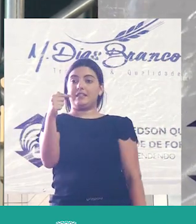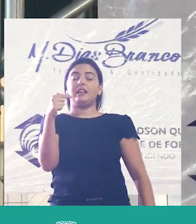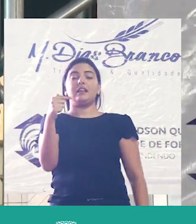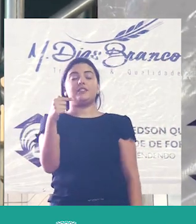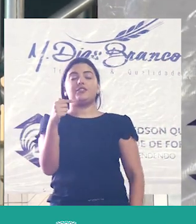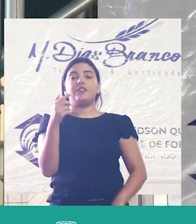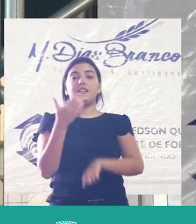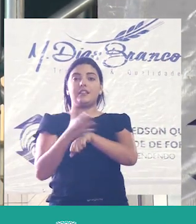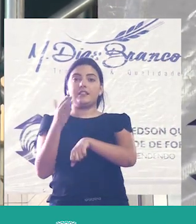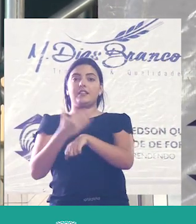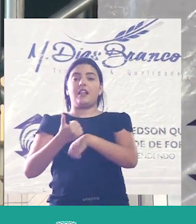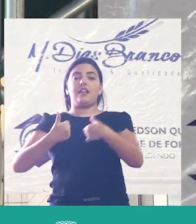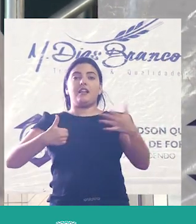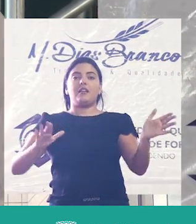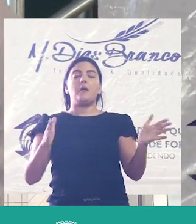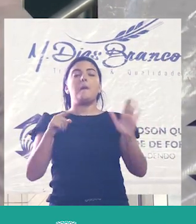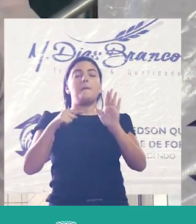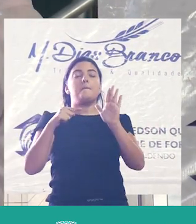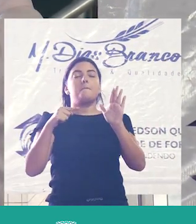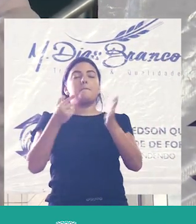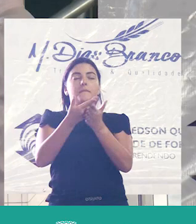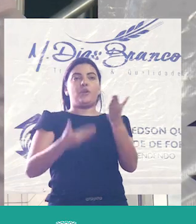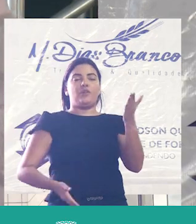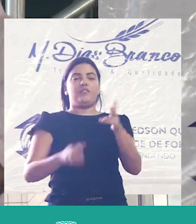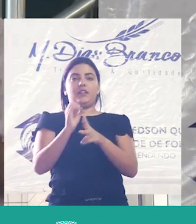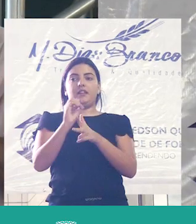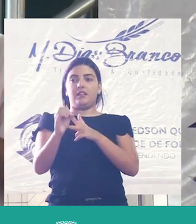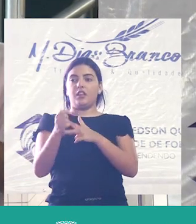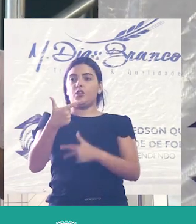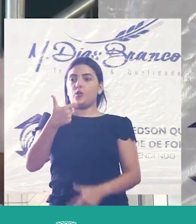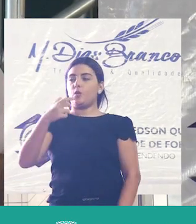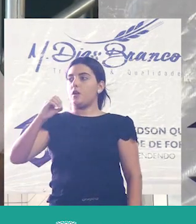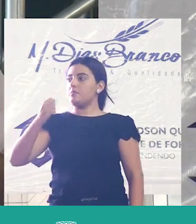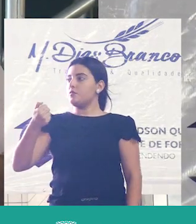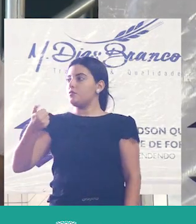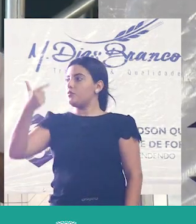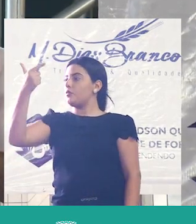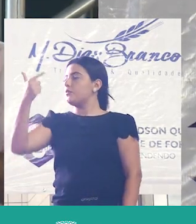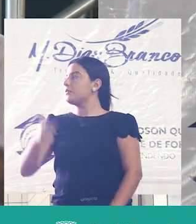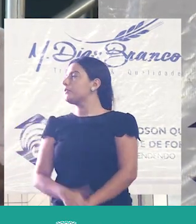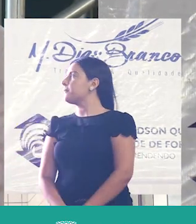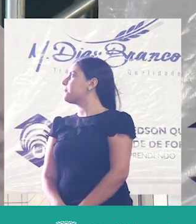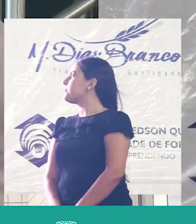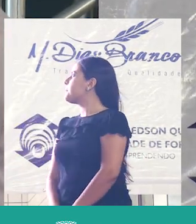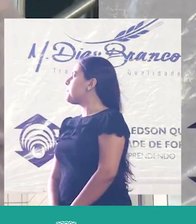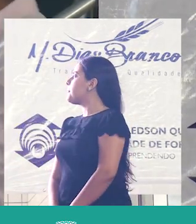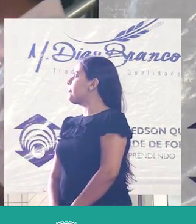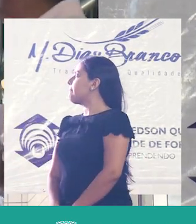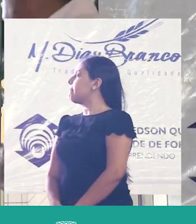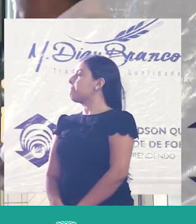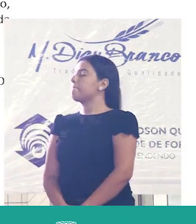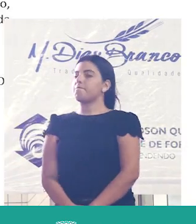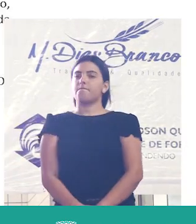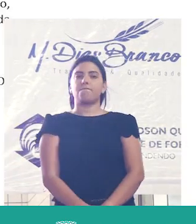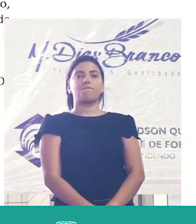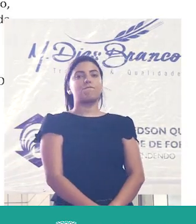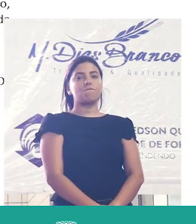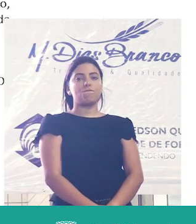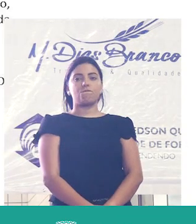classe. Questão da prova do Enem de 2012. Olha o que dizia essa questão.